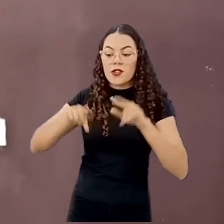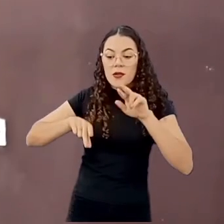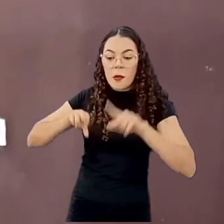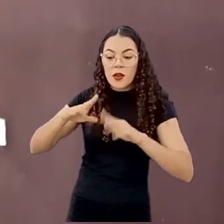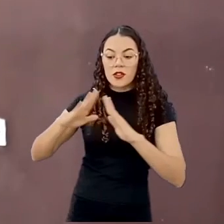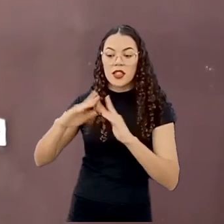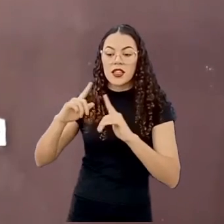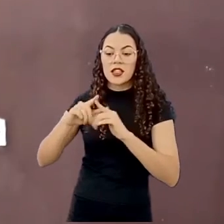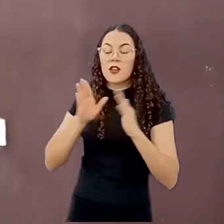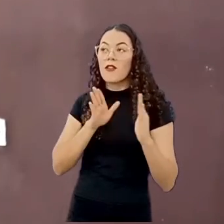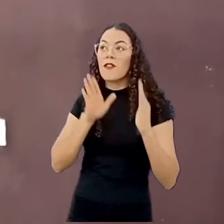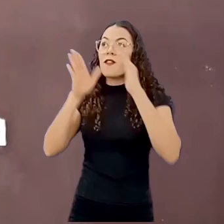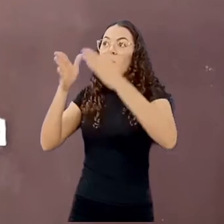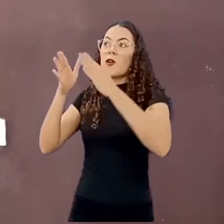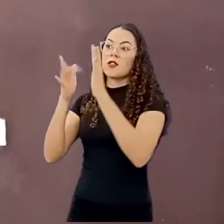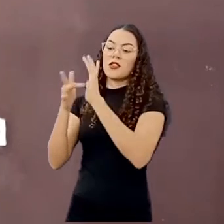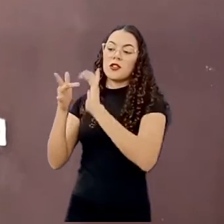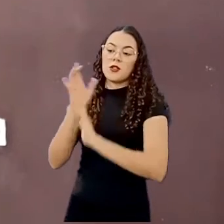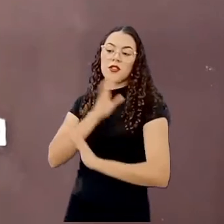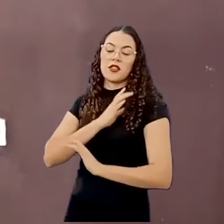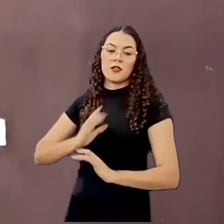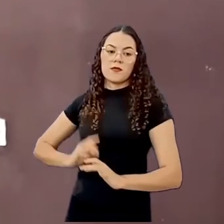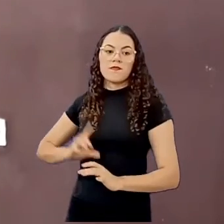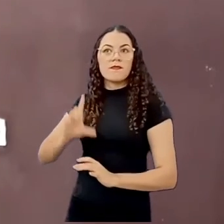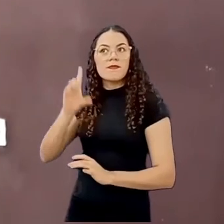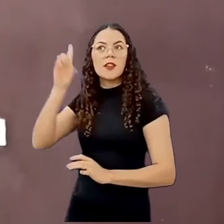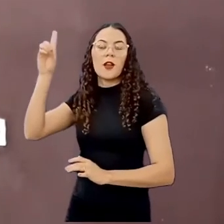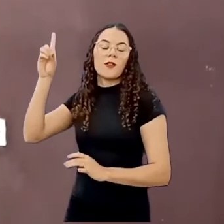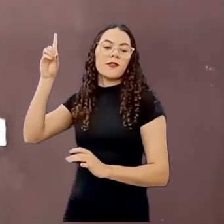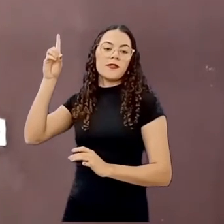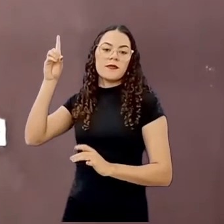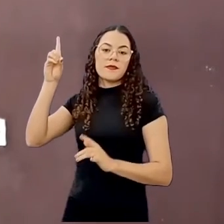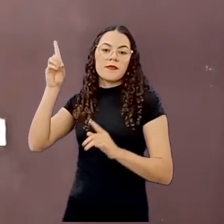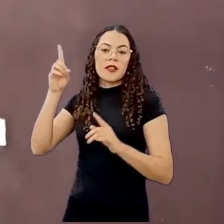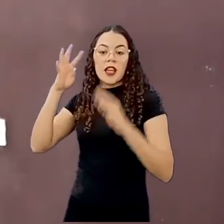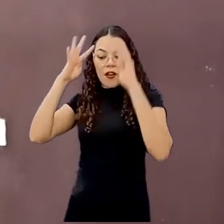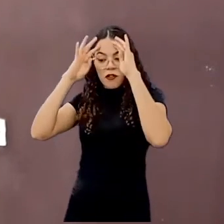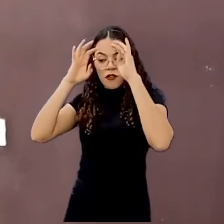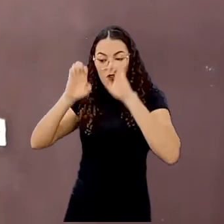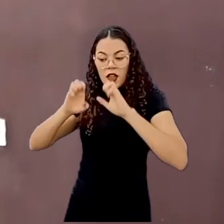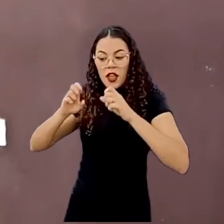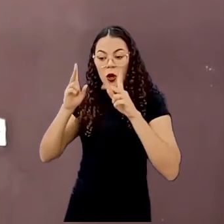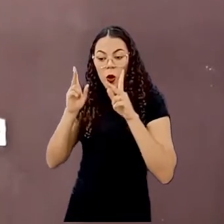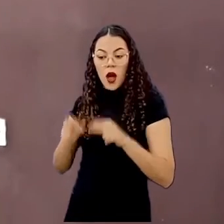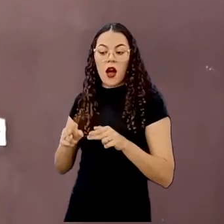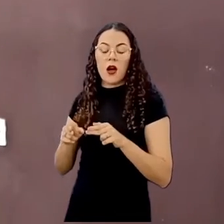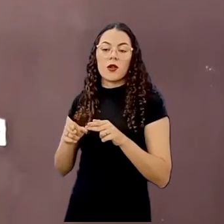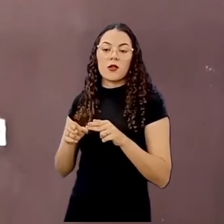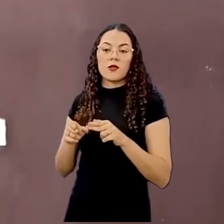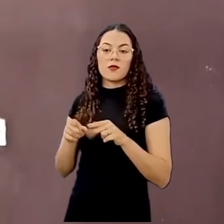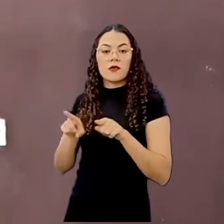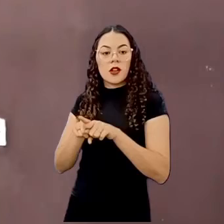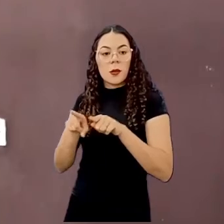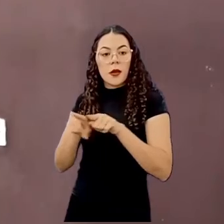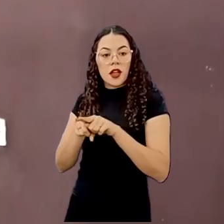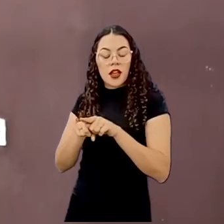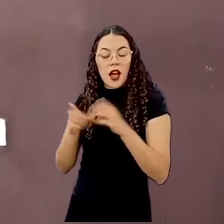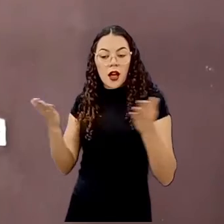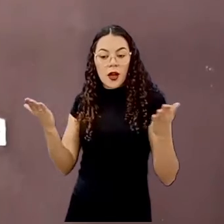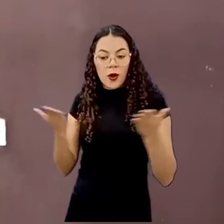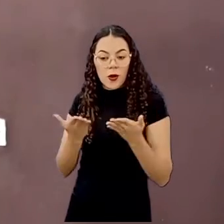para Cristo. E tendo eles a mesma fé, tendo eles